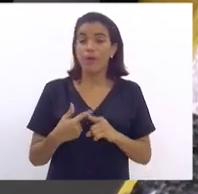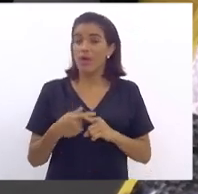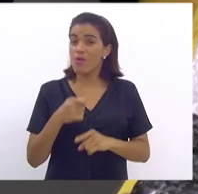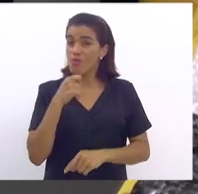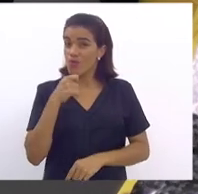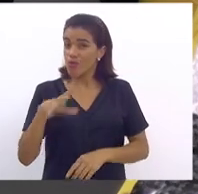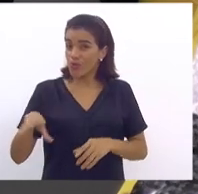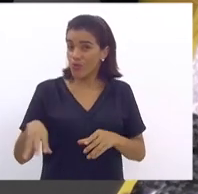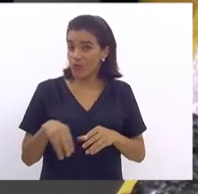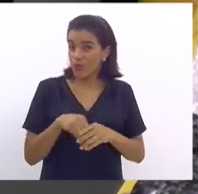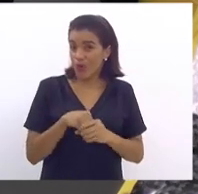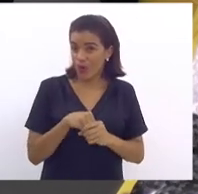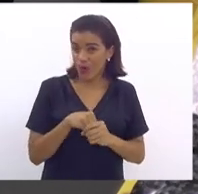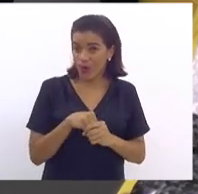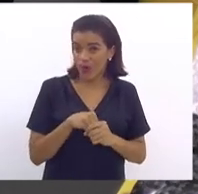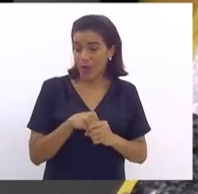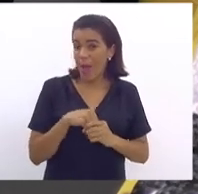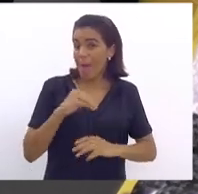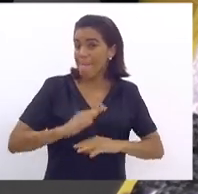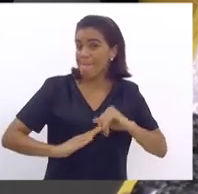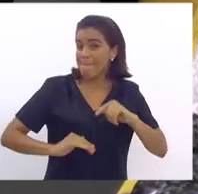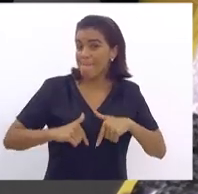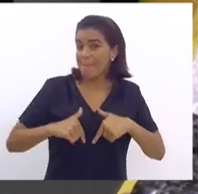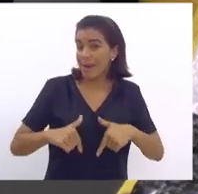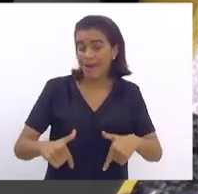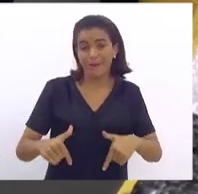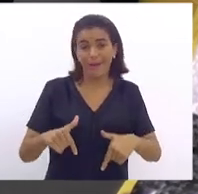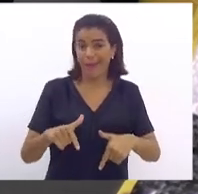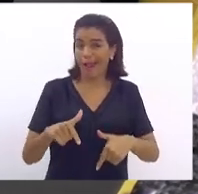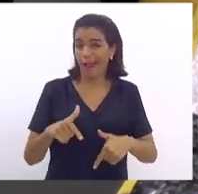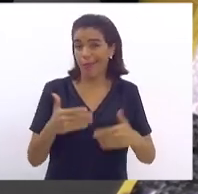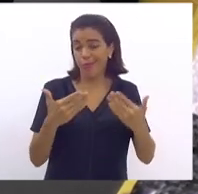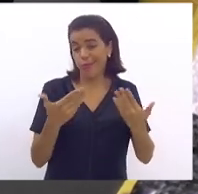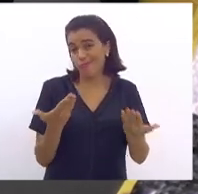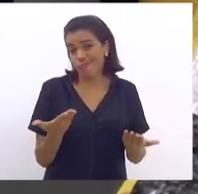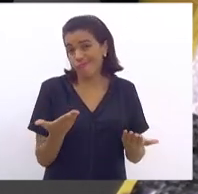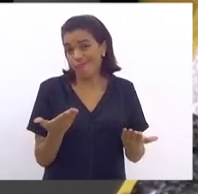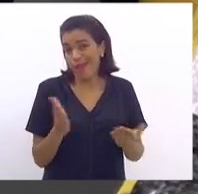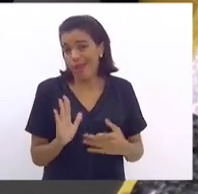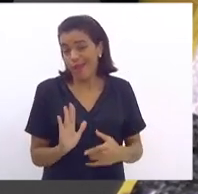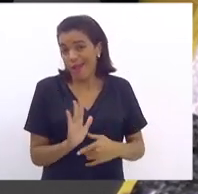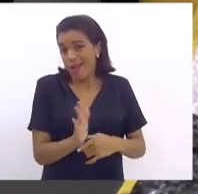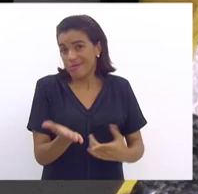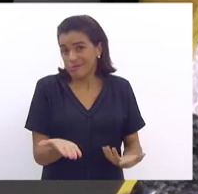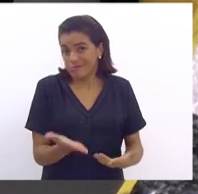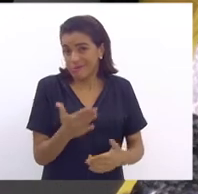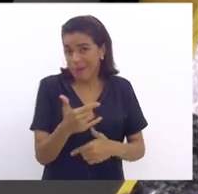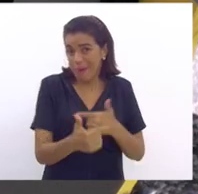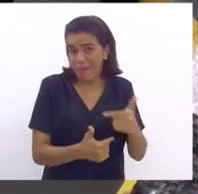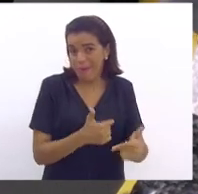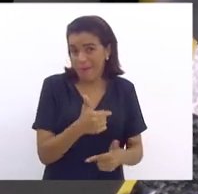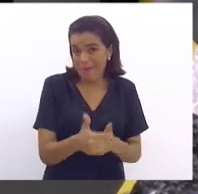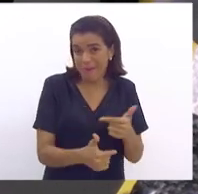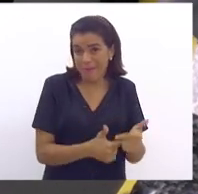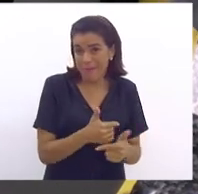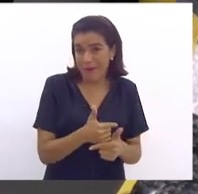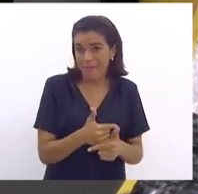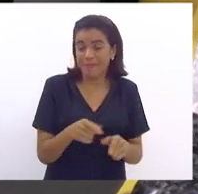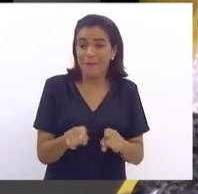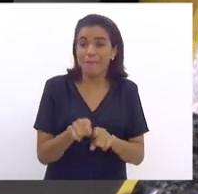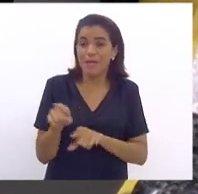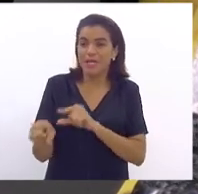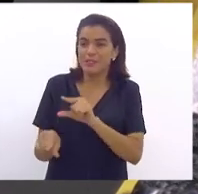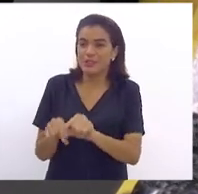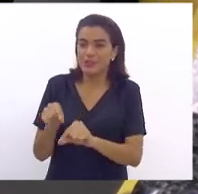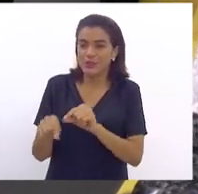foi, a praxe é de que ela não é vigente. Então, a prática de nomeação e escolha dentro